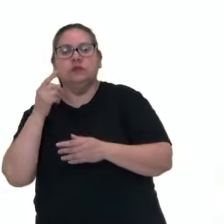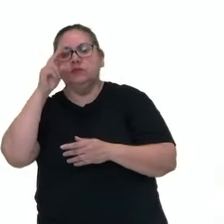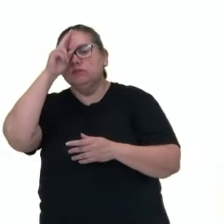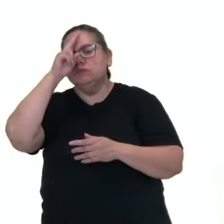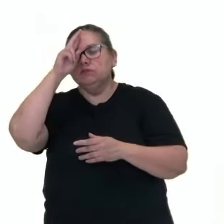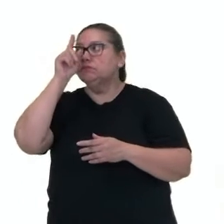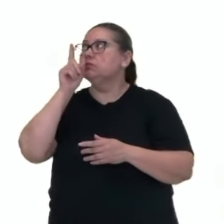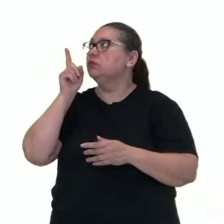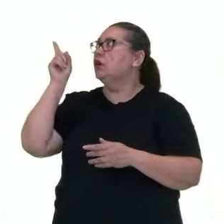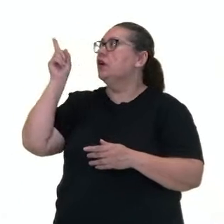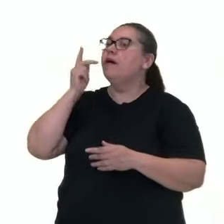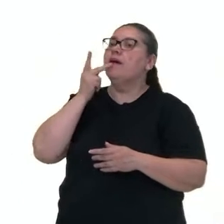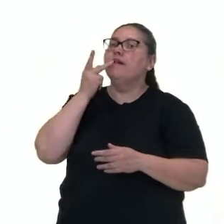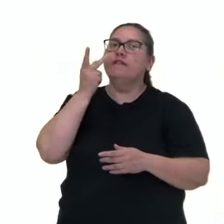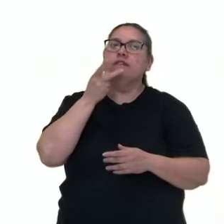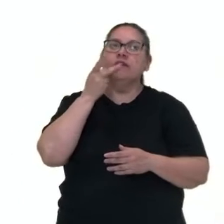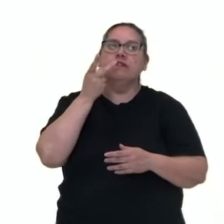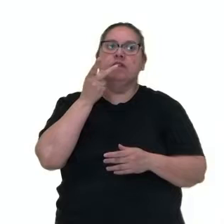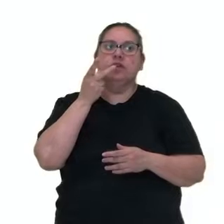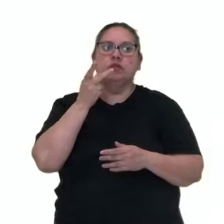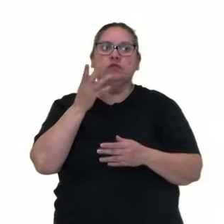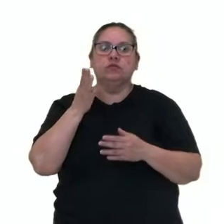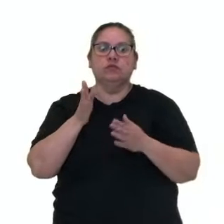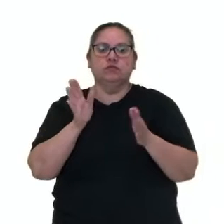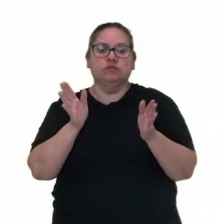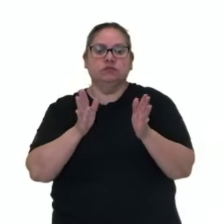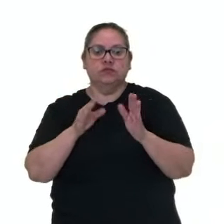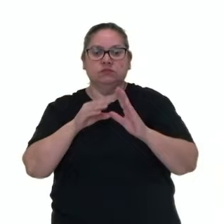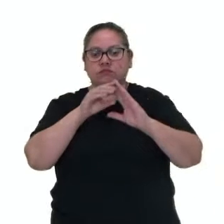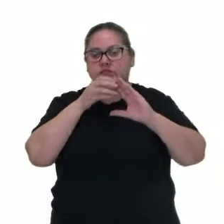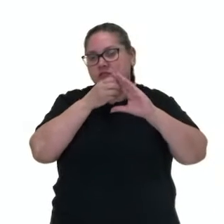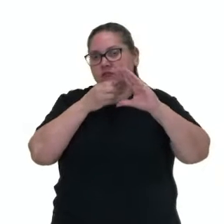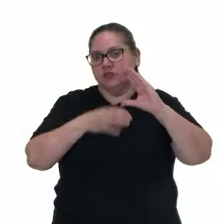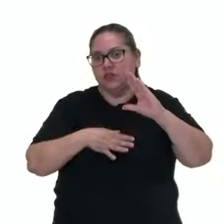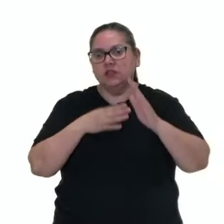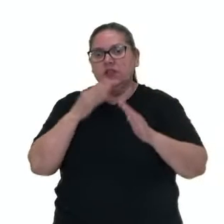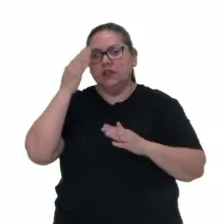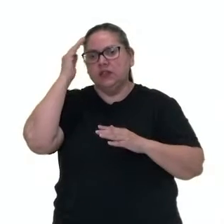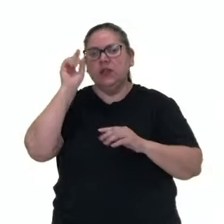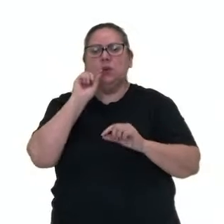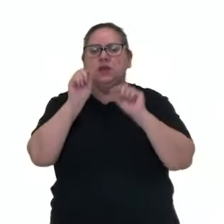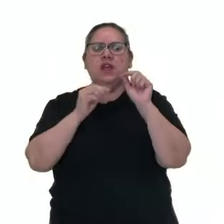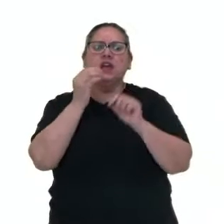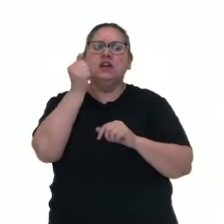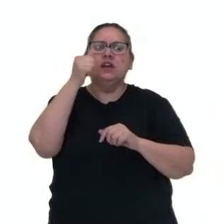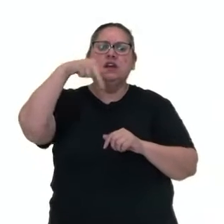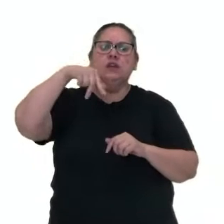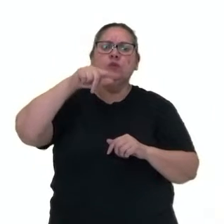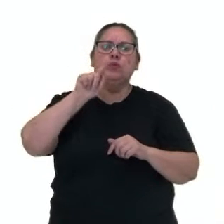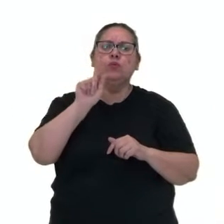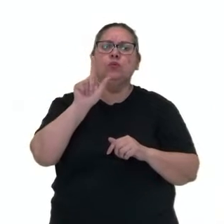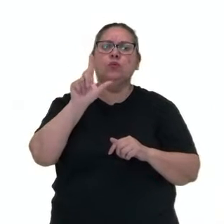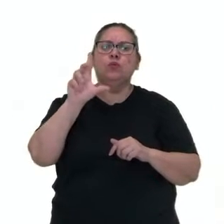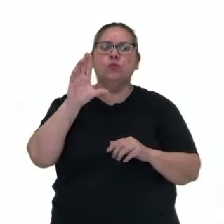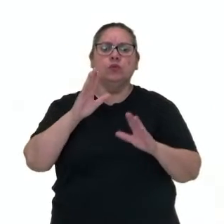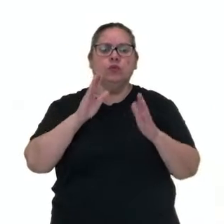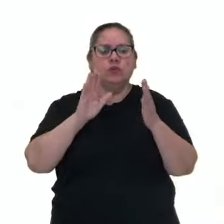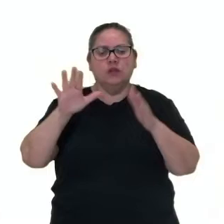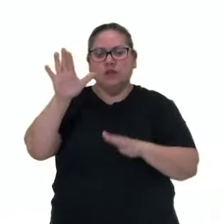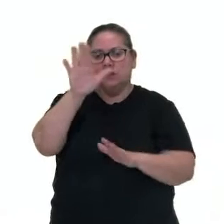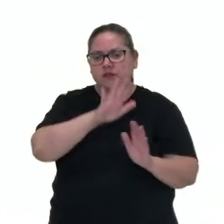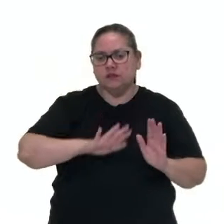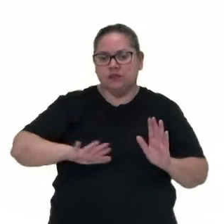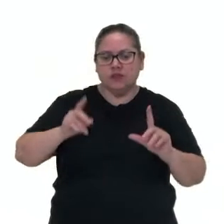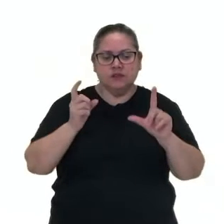Relembrando, para falarmos de ângulos com as suas classificações, precisamos entender o que é ângulo. Então, ângulo é o espaço